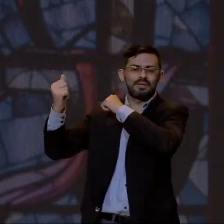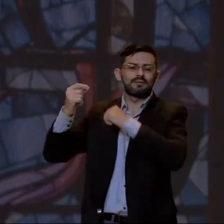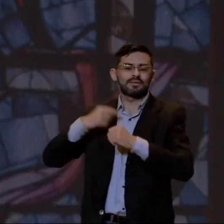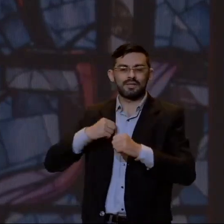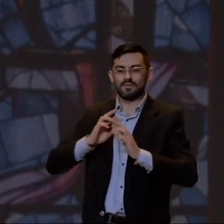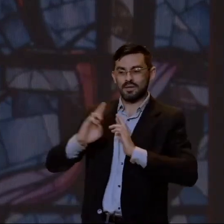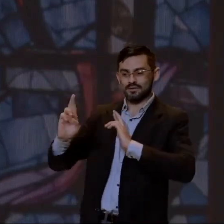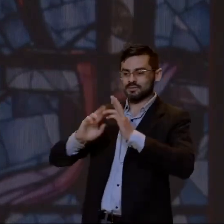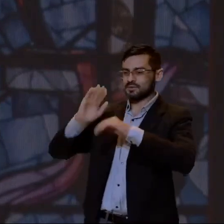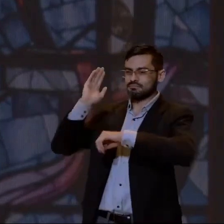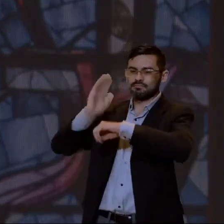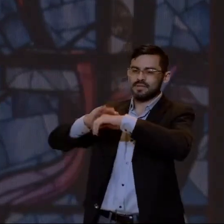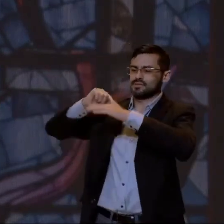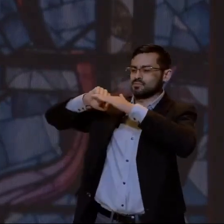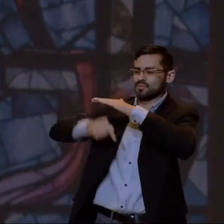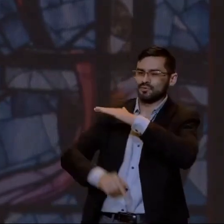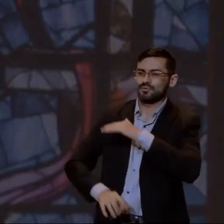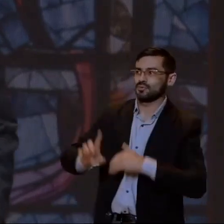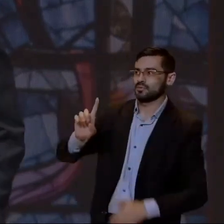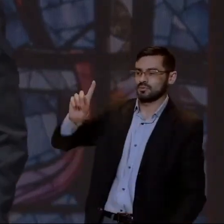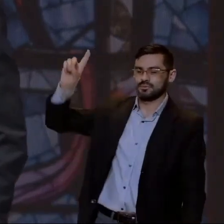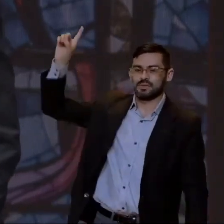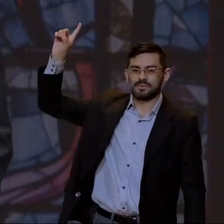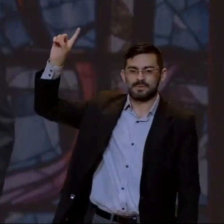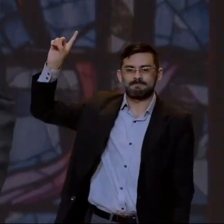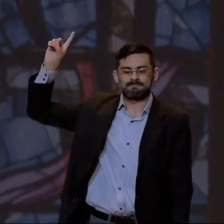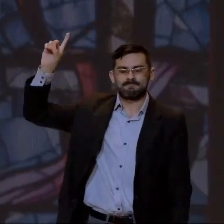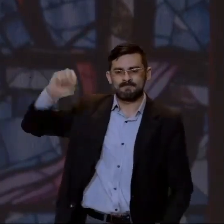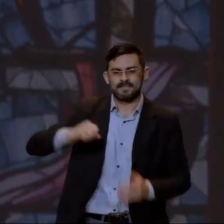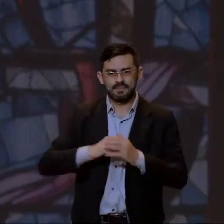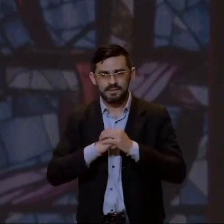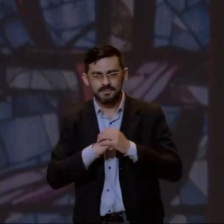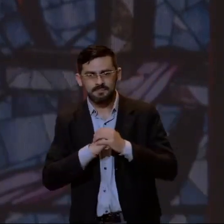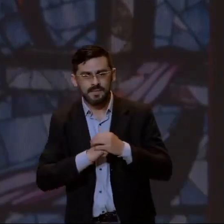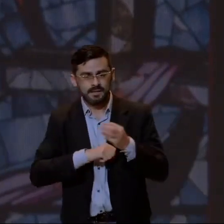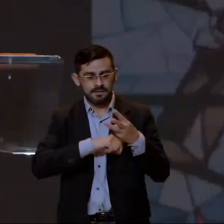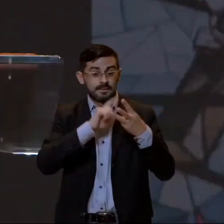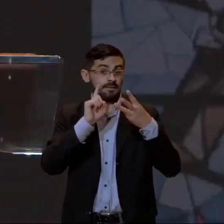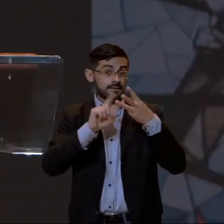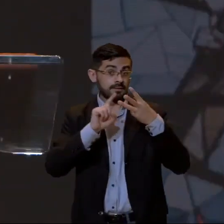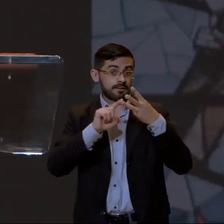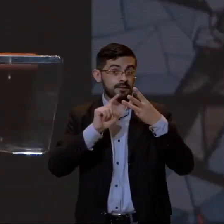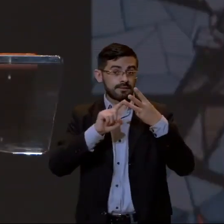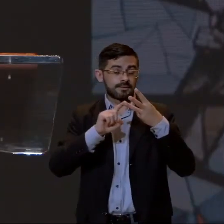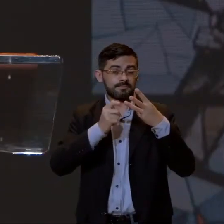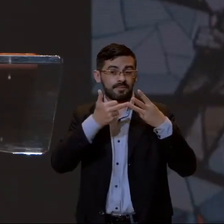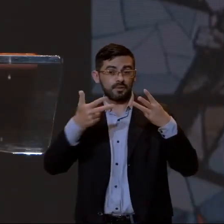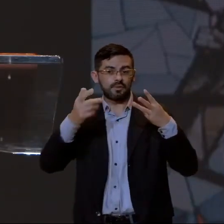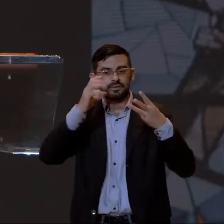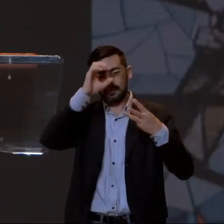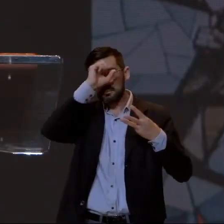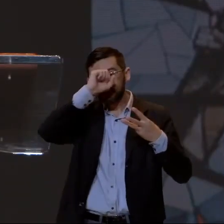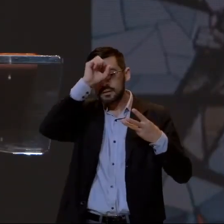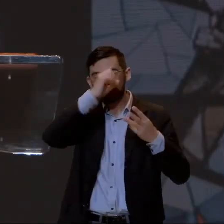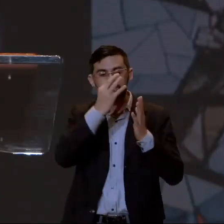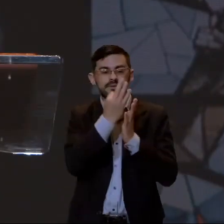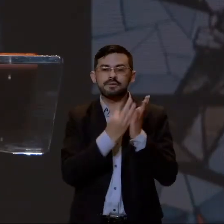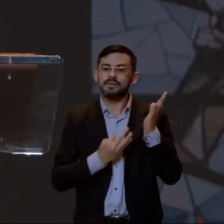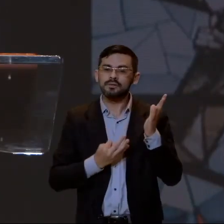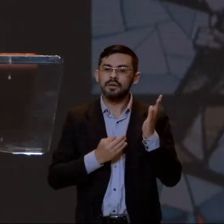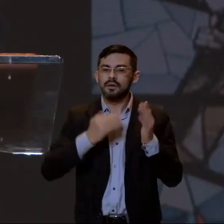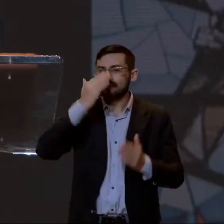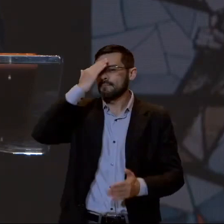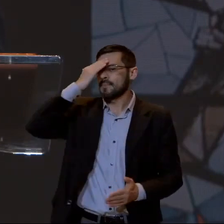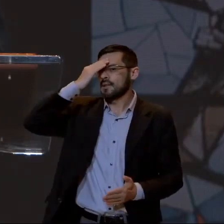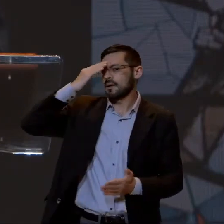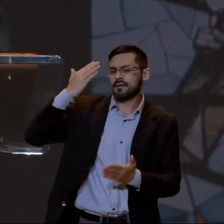mais significativo. Terceira lição dessa história é crer